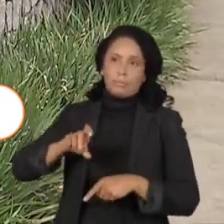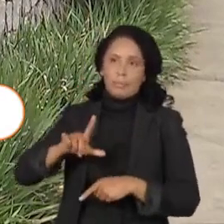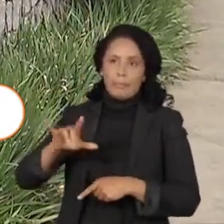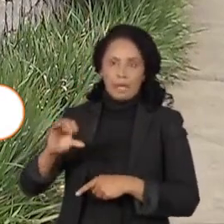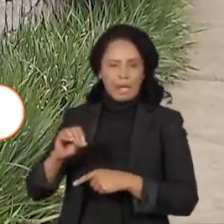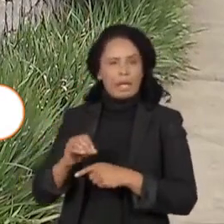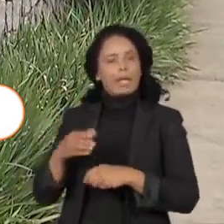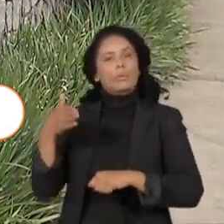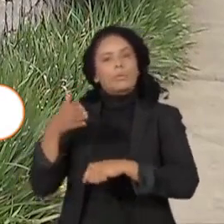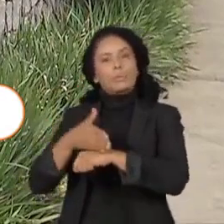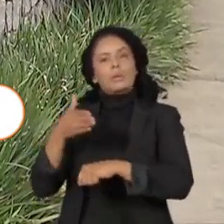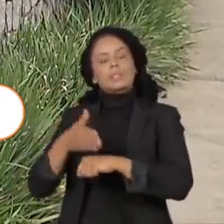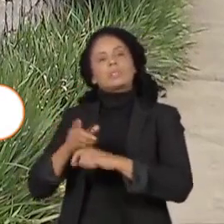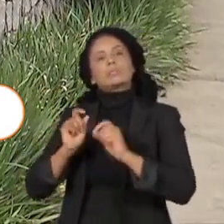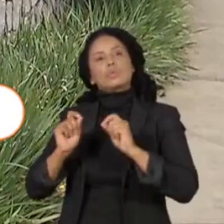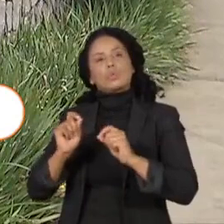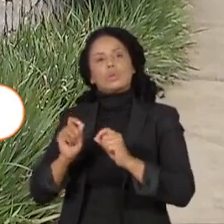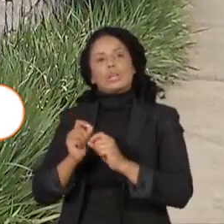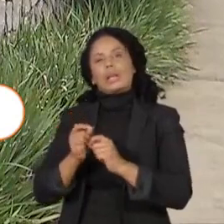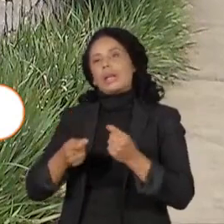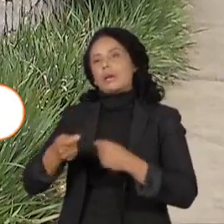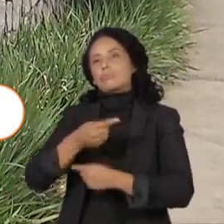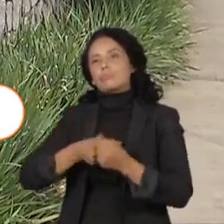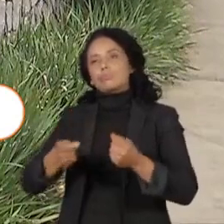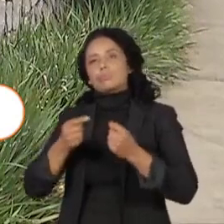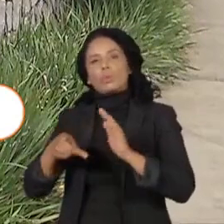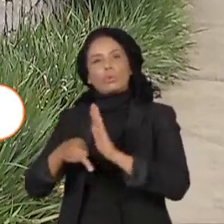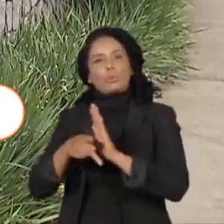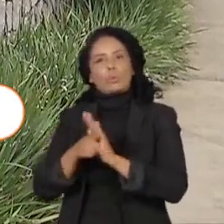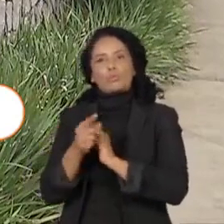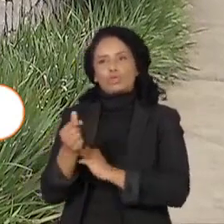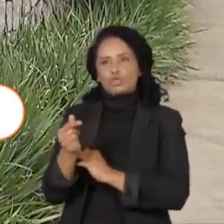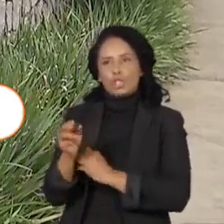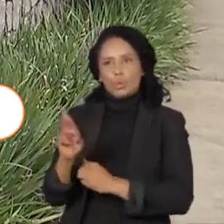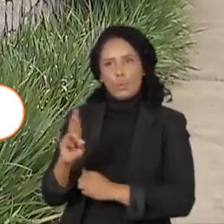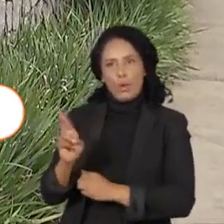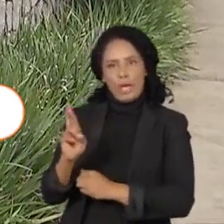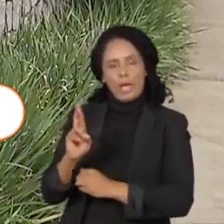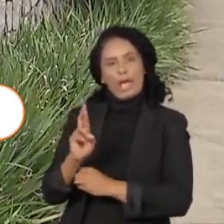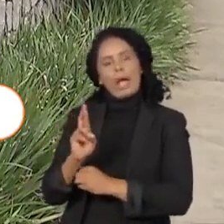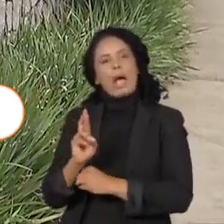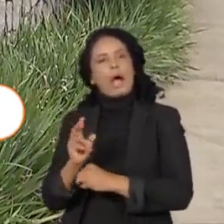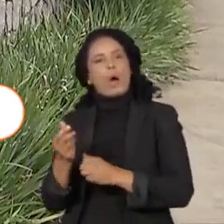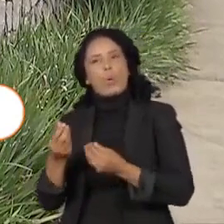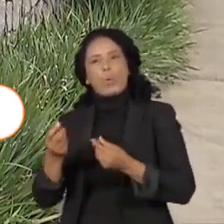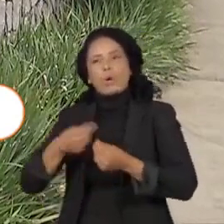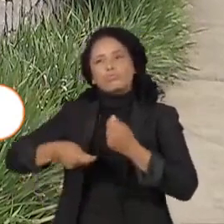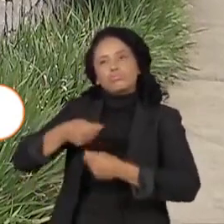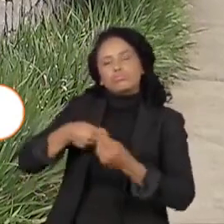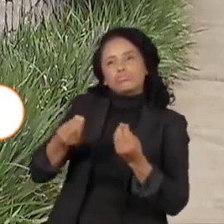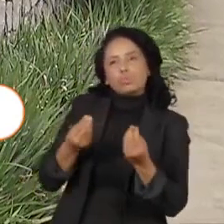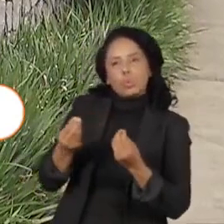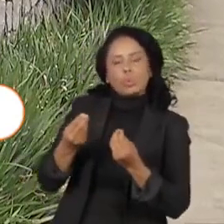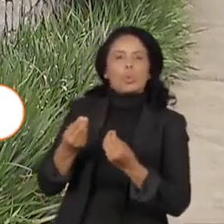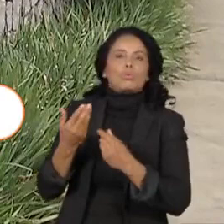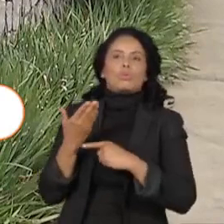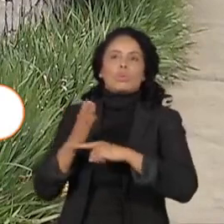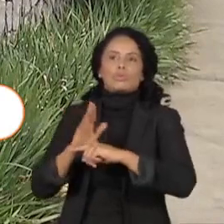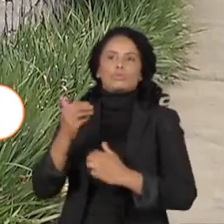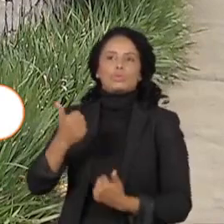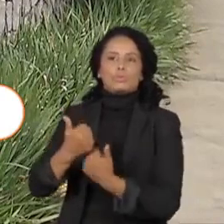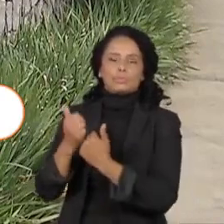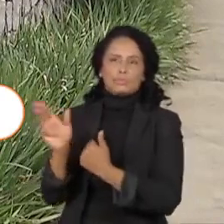parte da elaboração do Plano Real e que foram convidados, então, a integrar a equipe de transição do presidente eleito Luiz